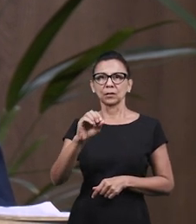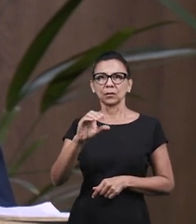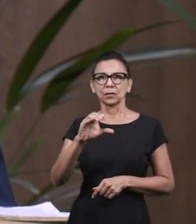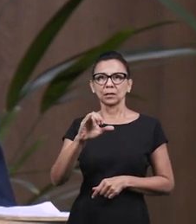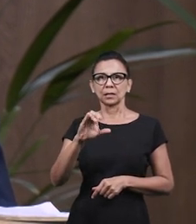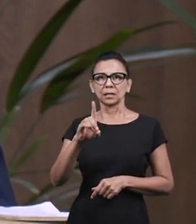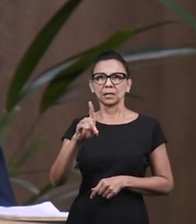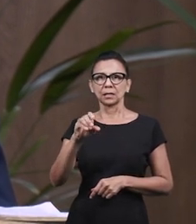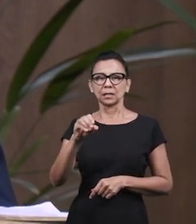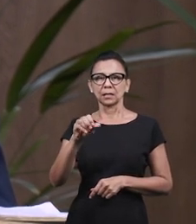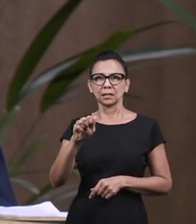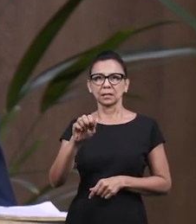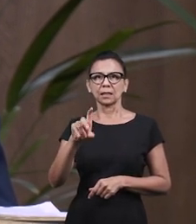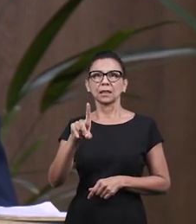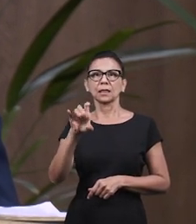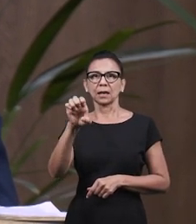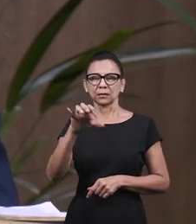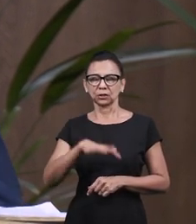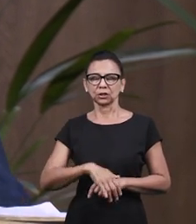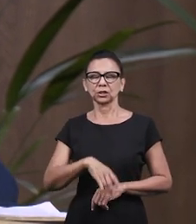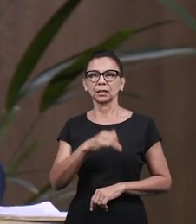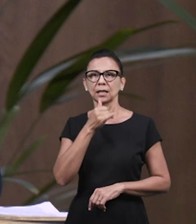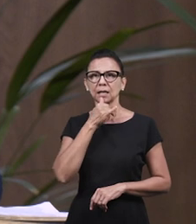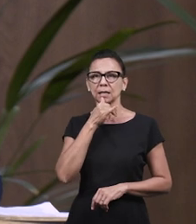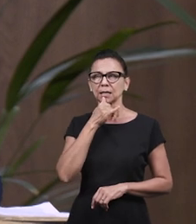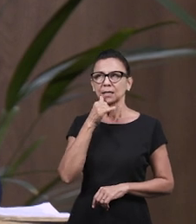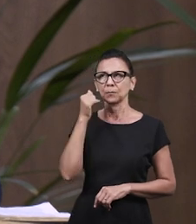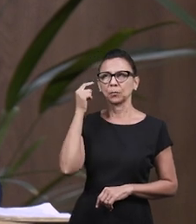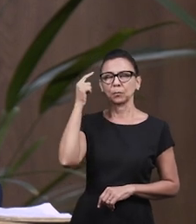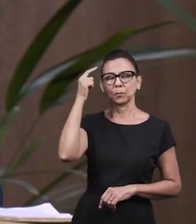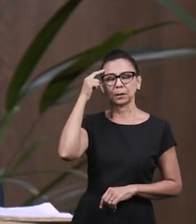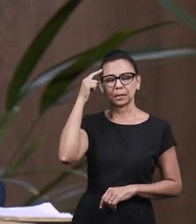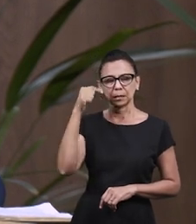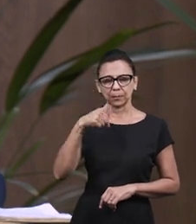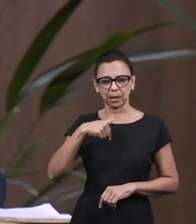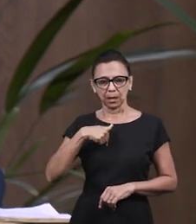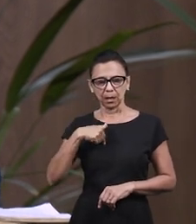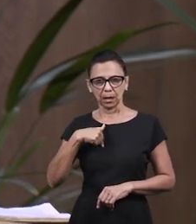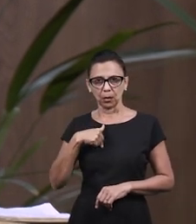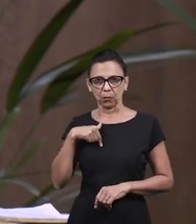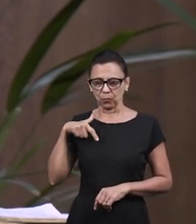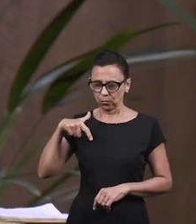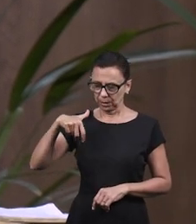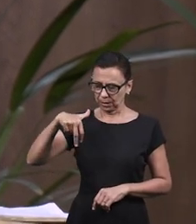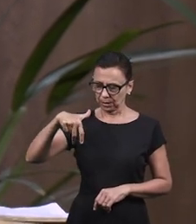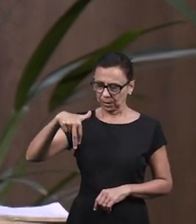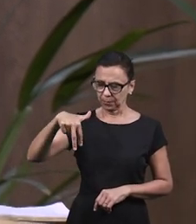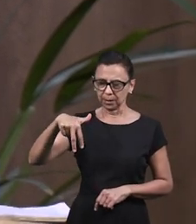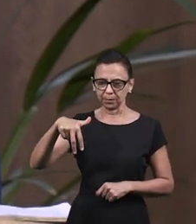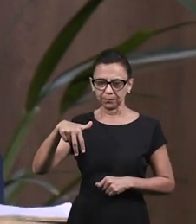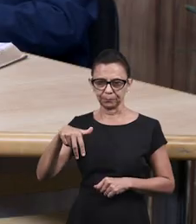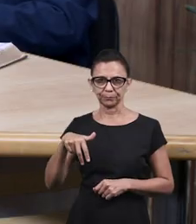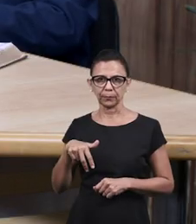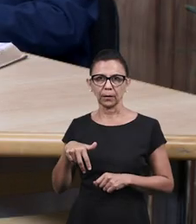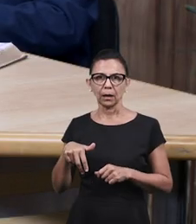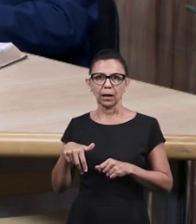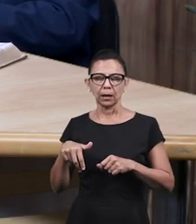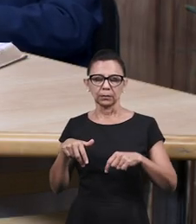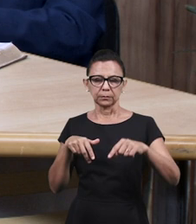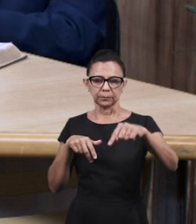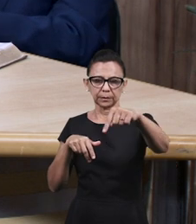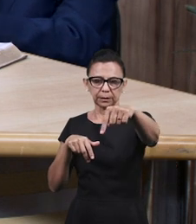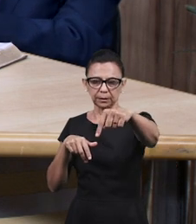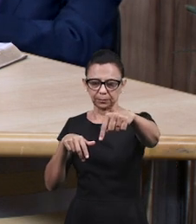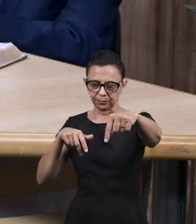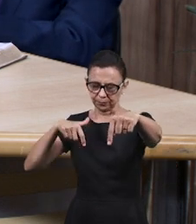é velocidade? Se eu medir o tempo que eu levo para caminhar daqui até aqui, isso é velocidade.